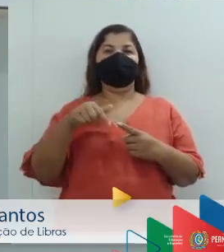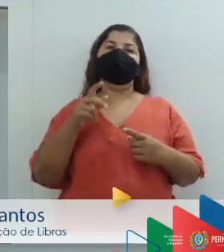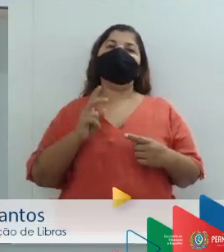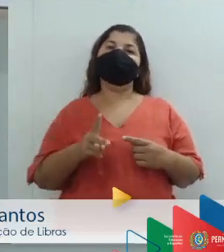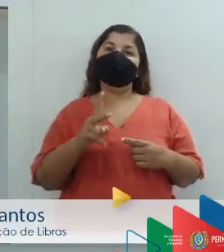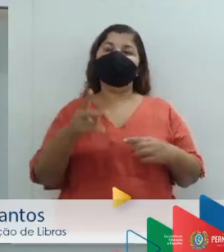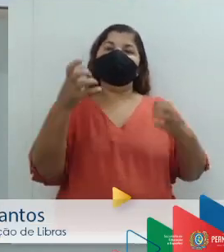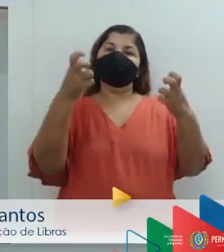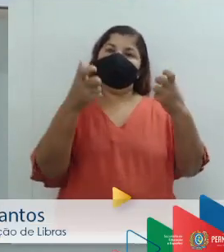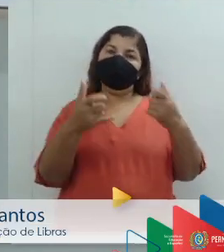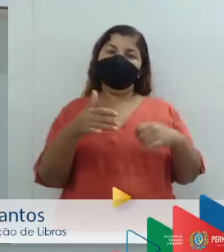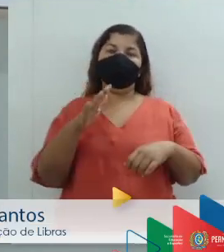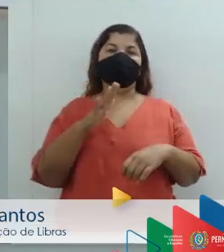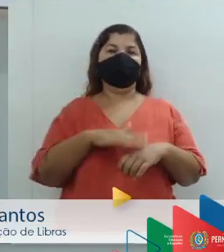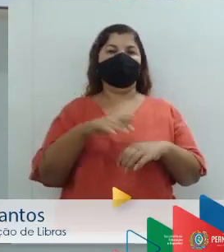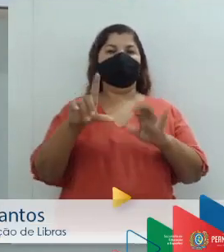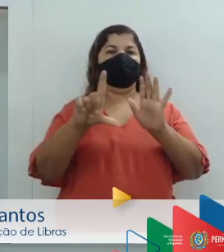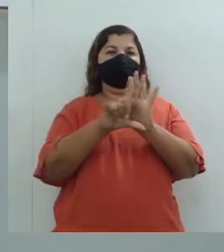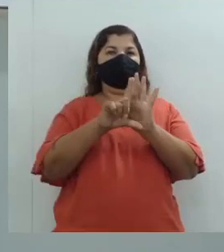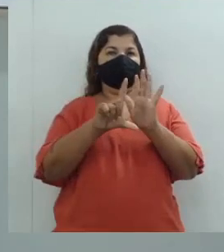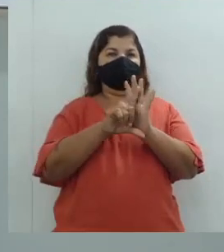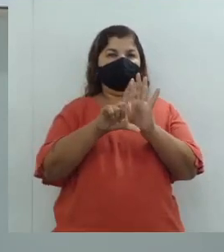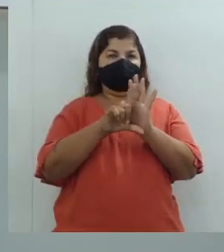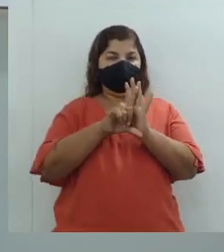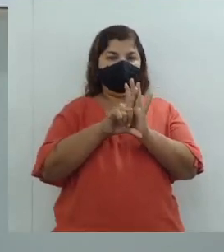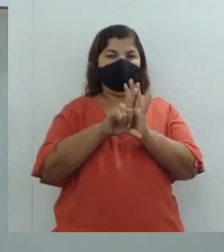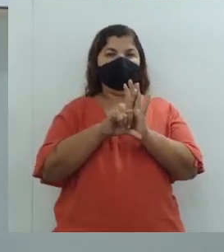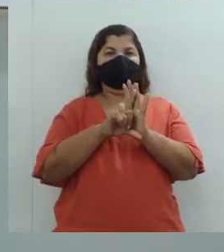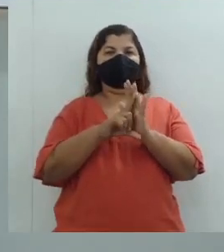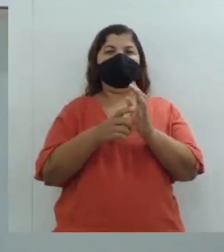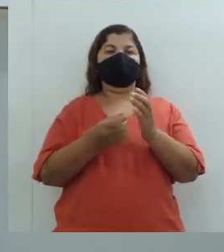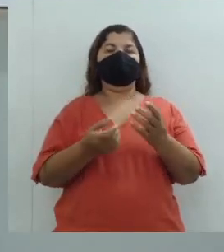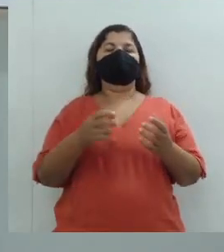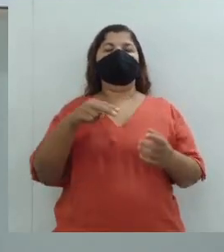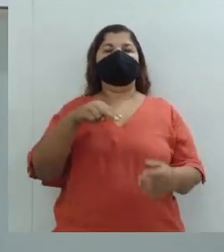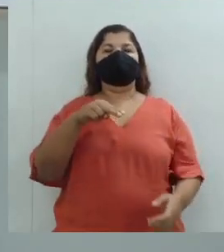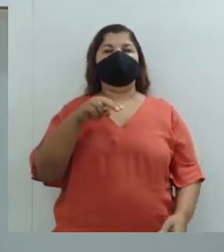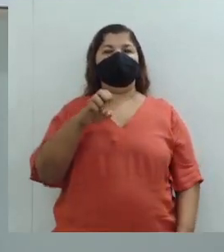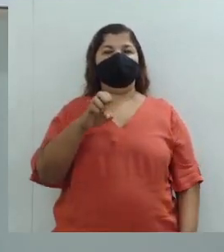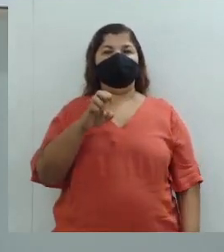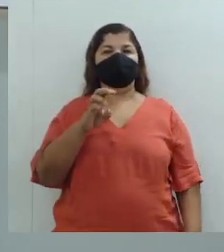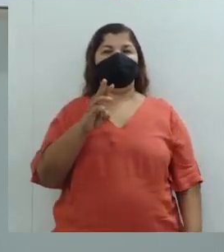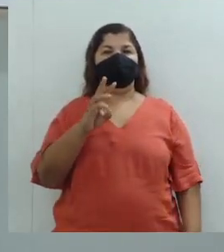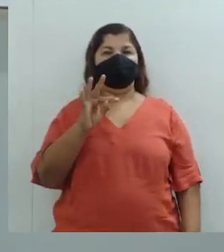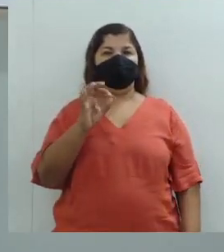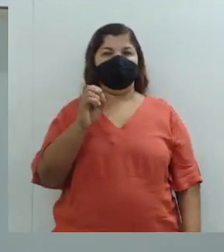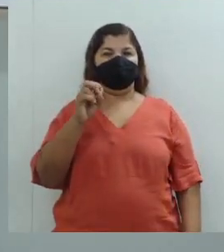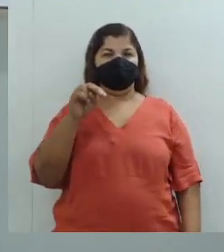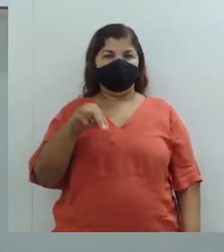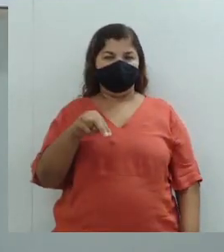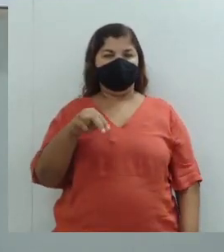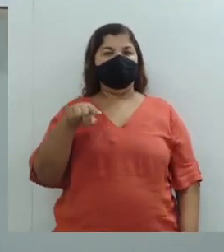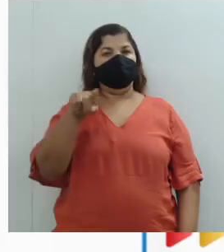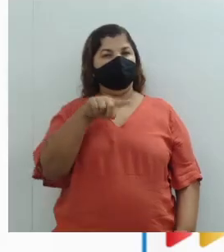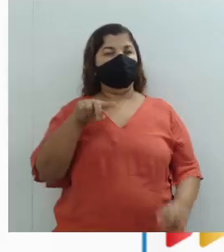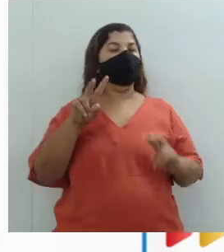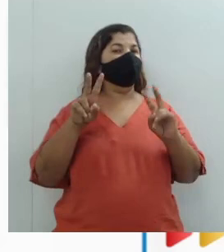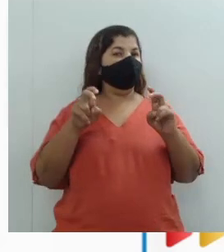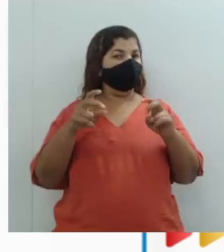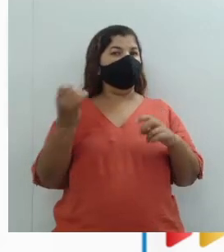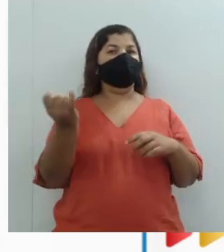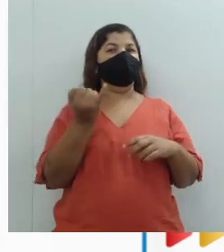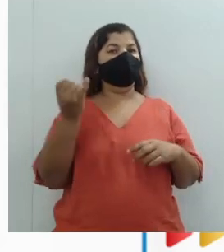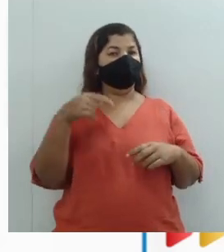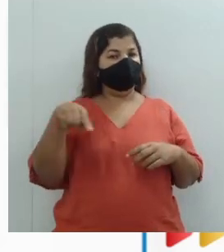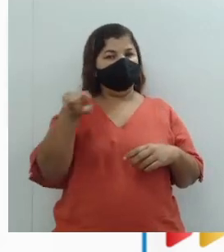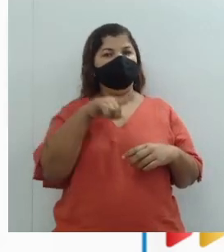falando das leis de Newton, né? Então prepare aí, pegue seu caderno, pegue seu material, porque esse é um assunto importantíssimo para a sua formação, né? Você vai